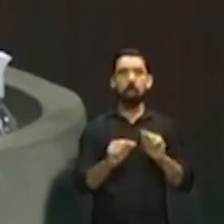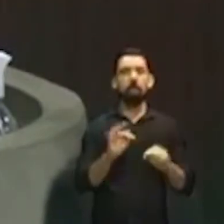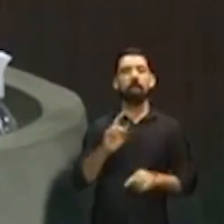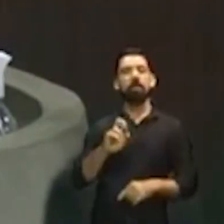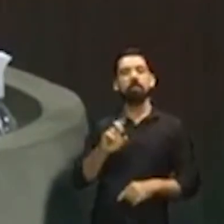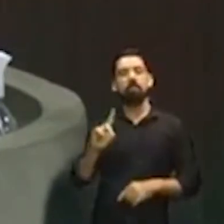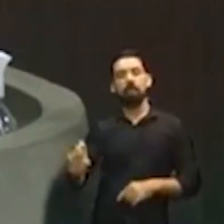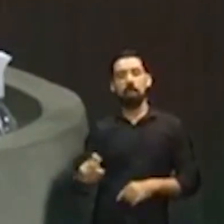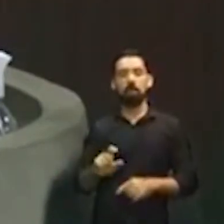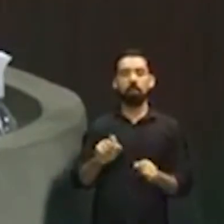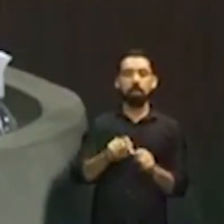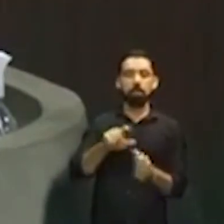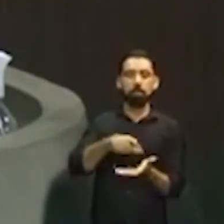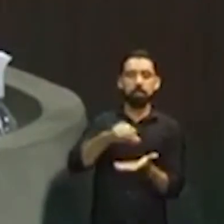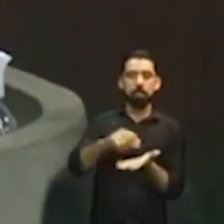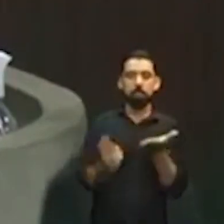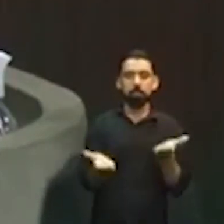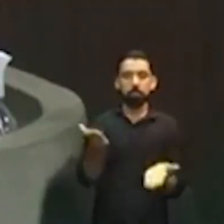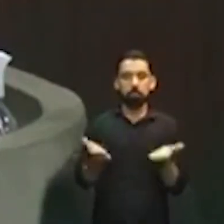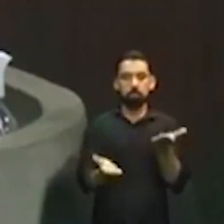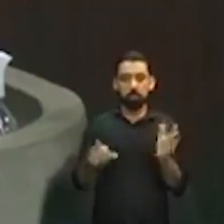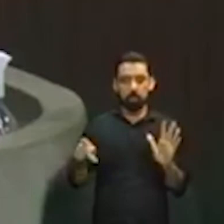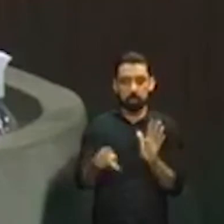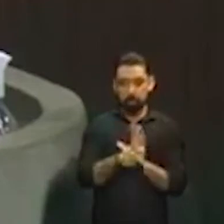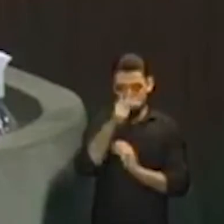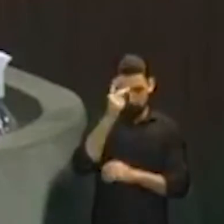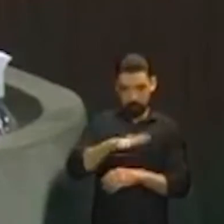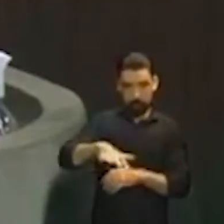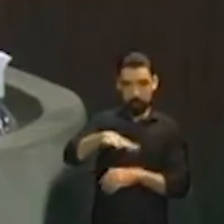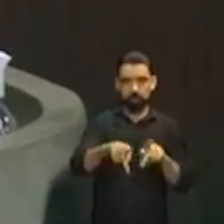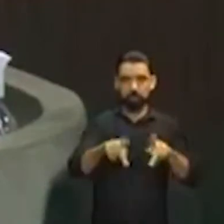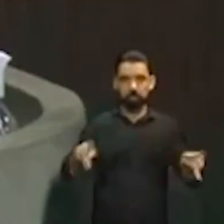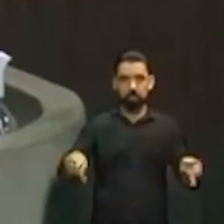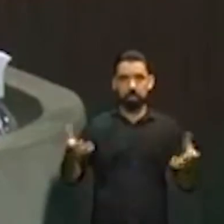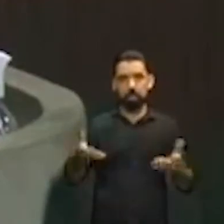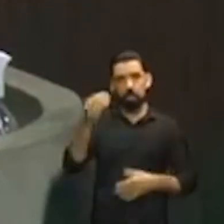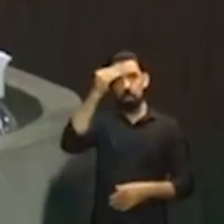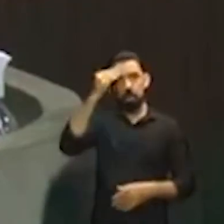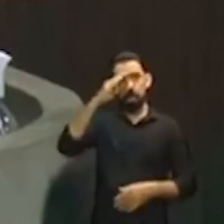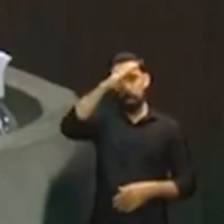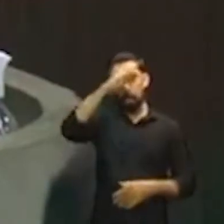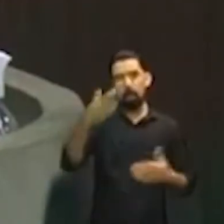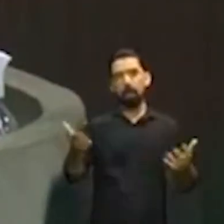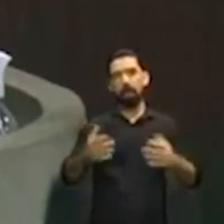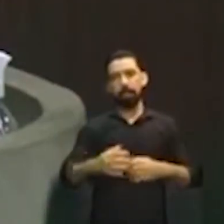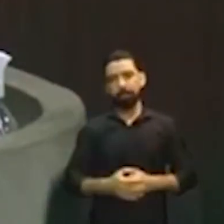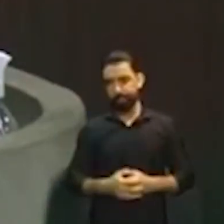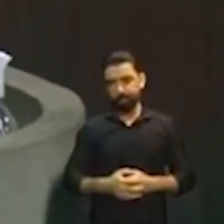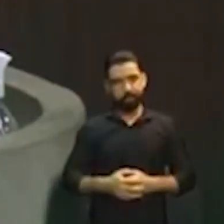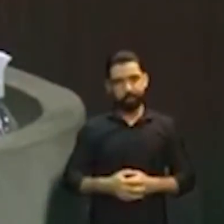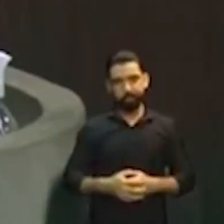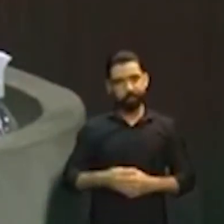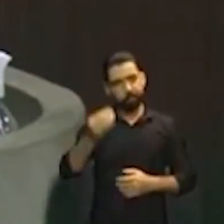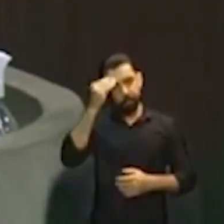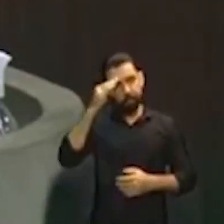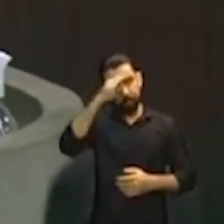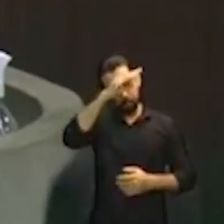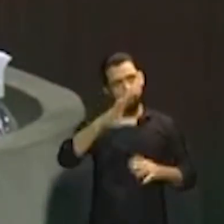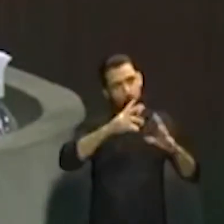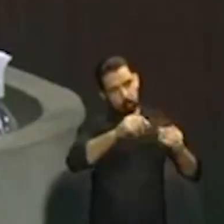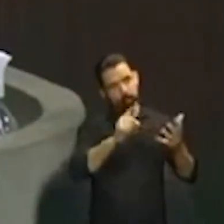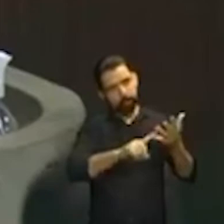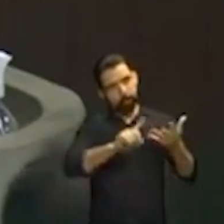licitação, metendo a mão no que é do povo. E aqui ficam culpando Bolsonaro. Bolsonaro, tudo